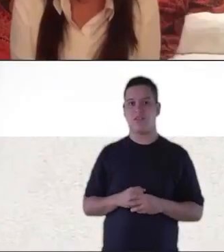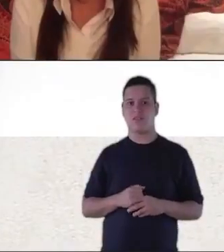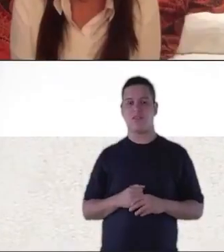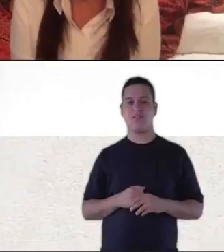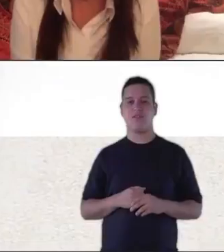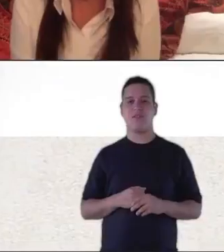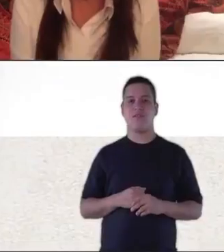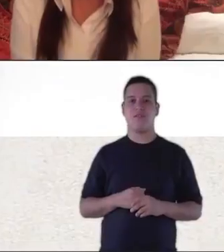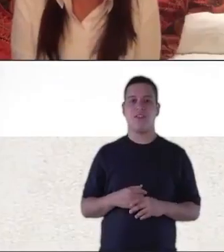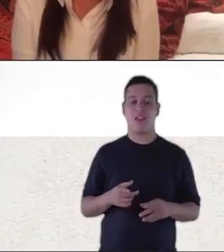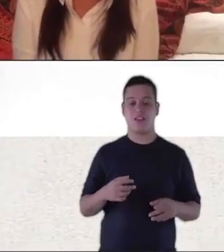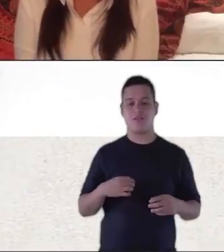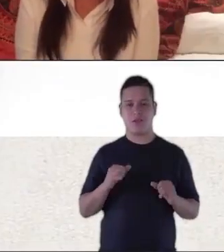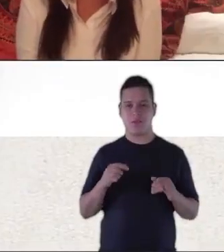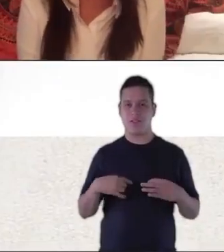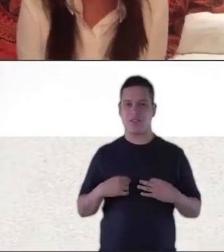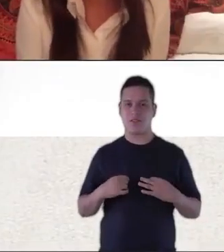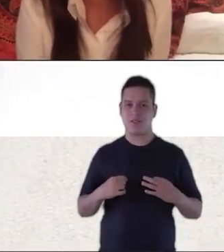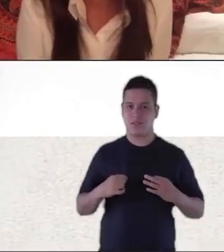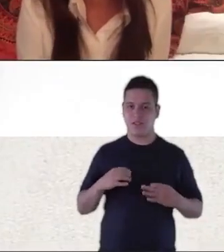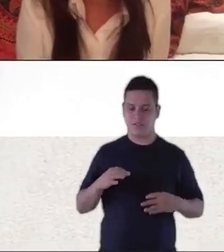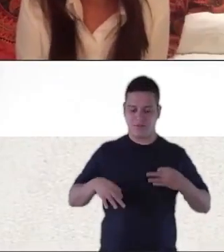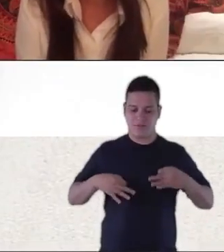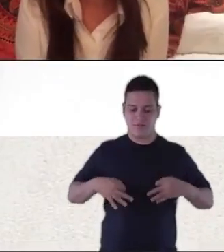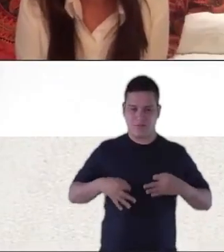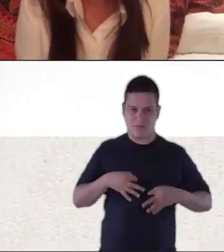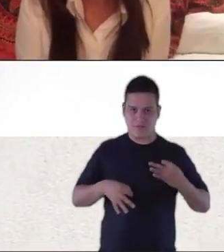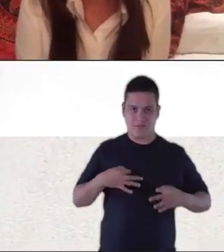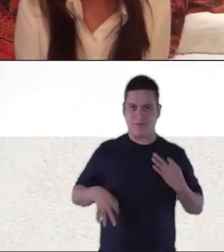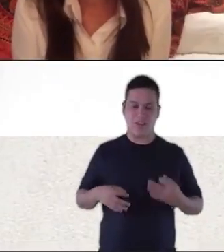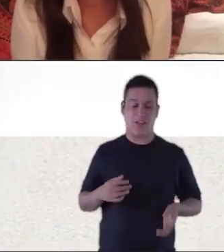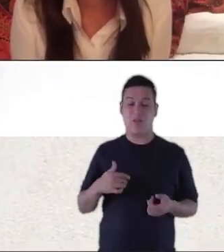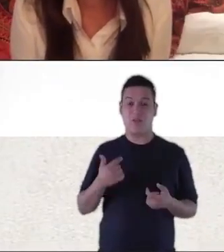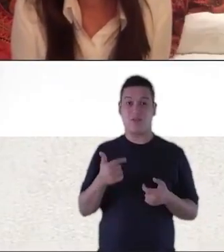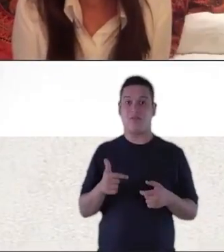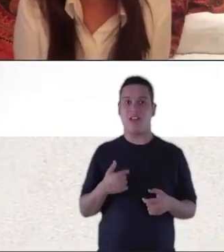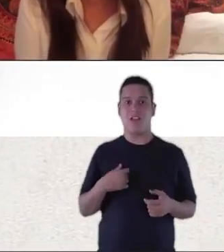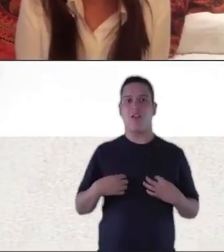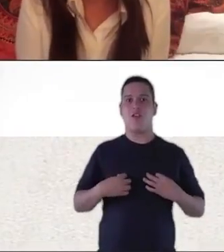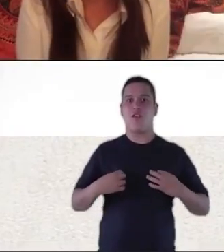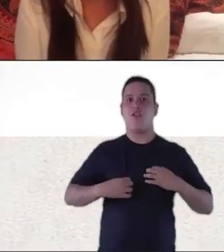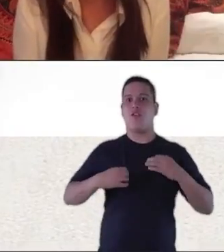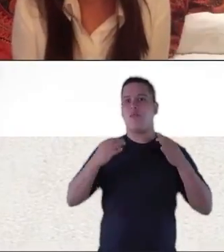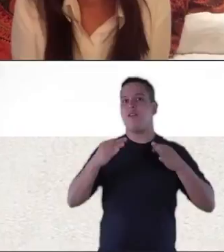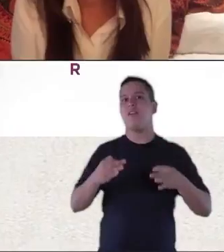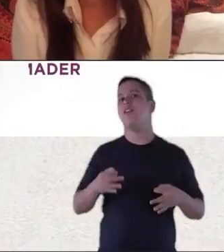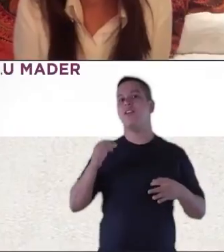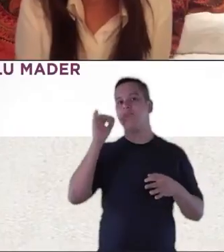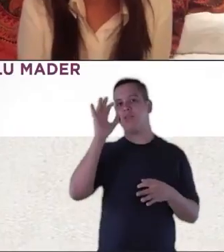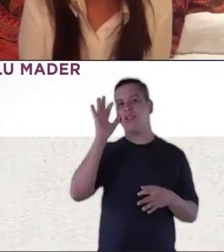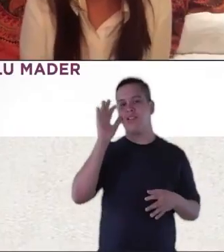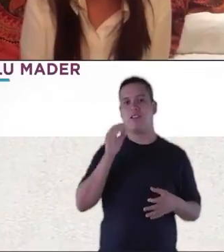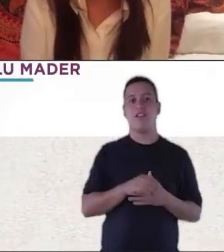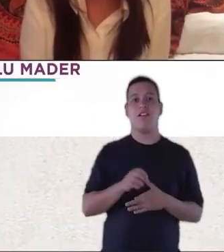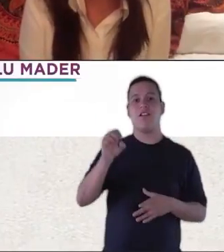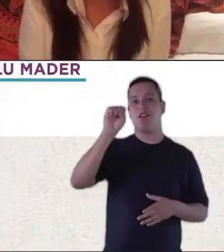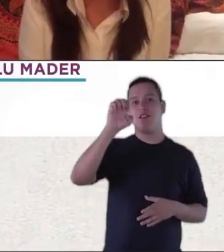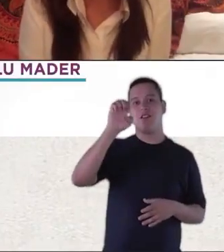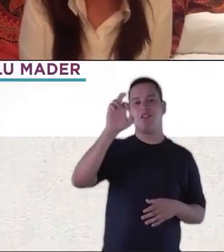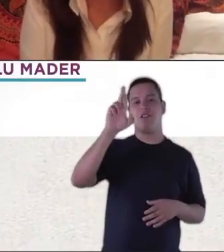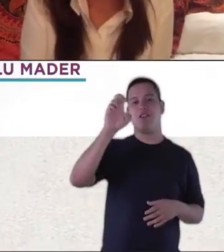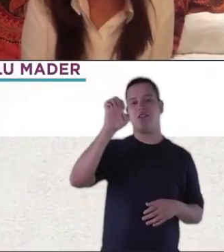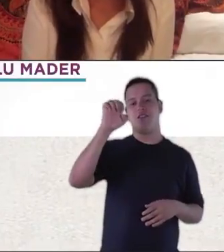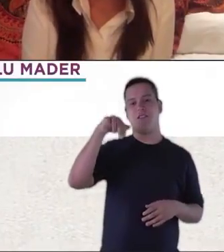roupa. Peraí. Eu não tenho roupa para assistir para Dorit. E a Serena está assistindo, Serena está assistindo. Do nosso